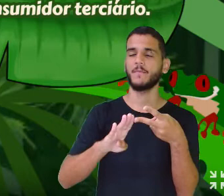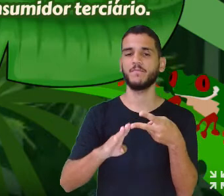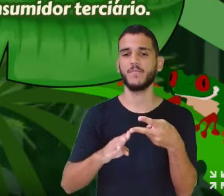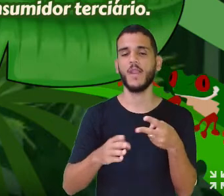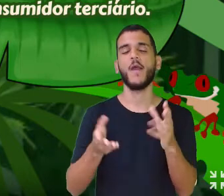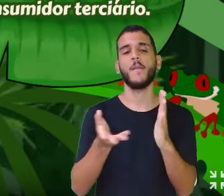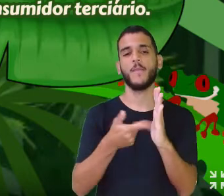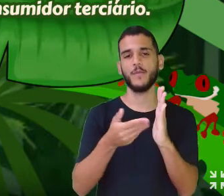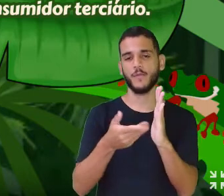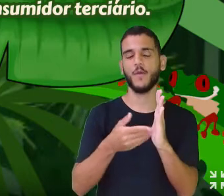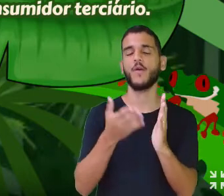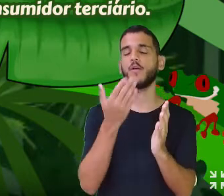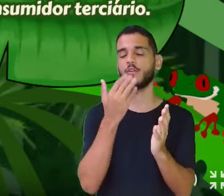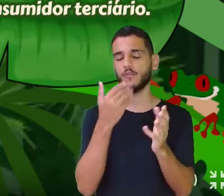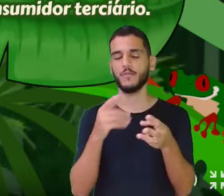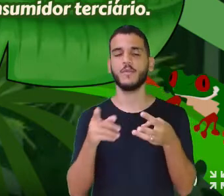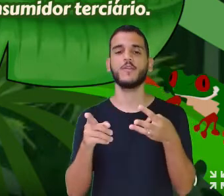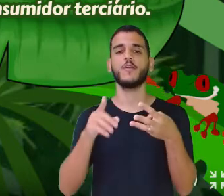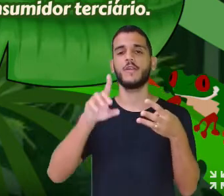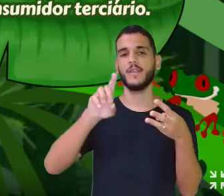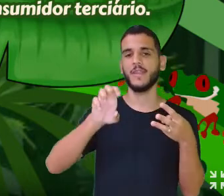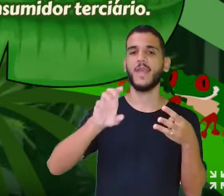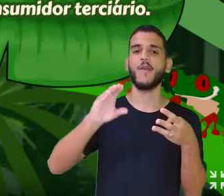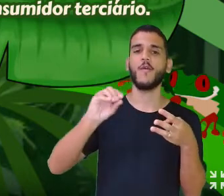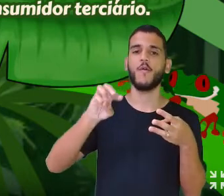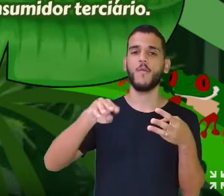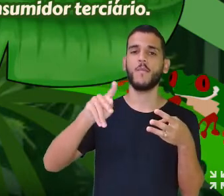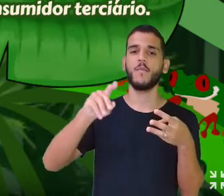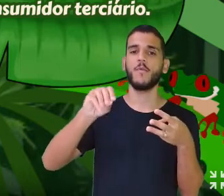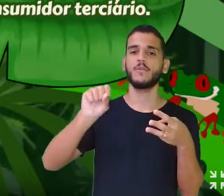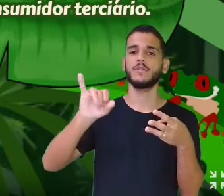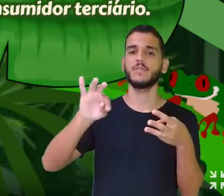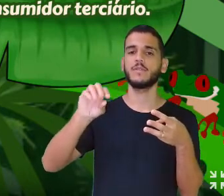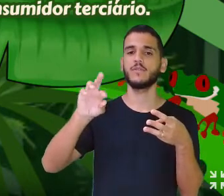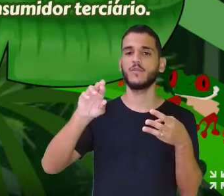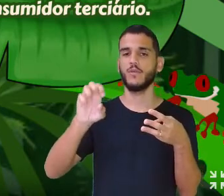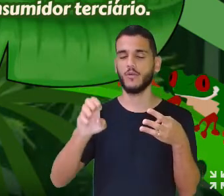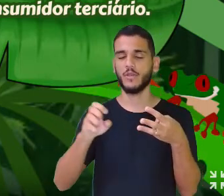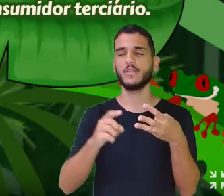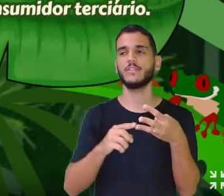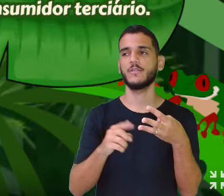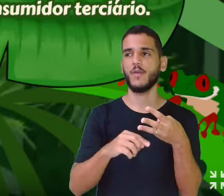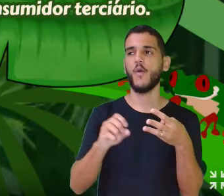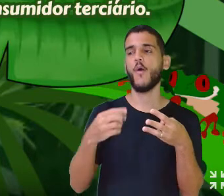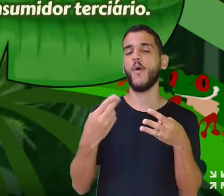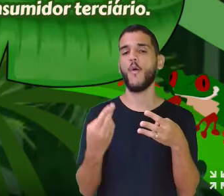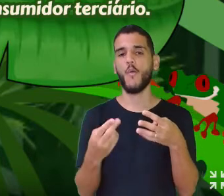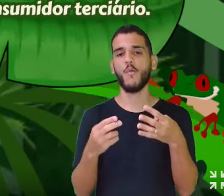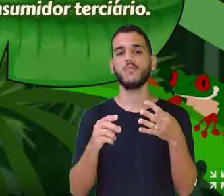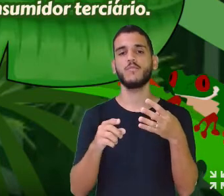e decompositores, letra B. Ou ela é formada pela letra C, consumidor terciário.